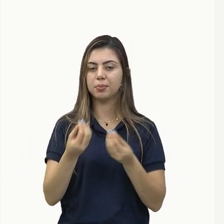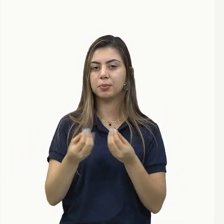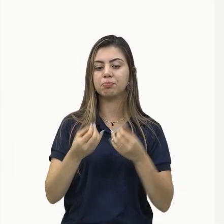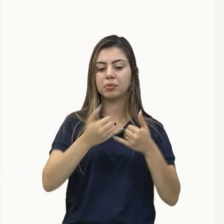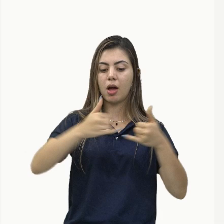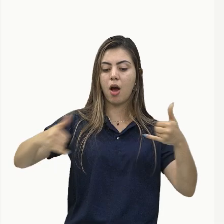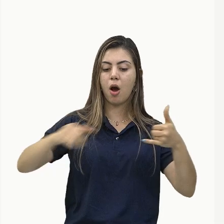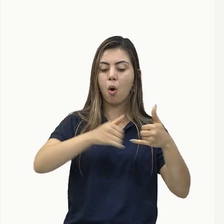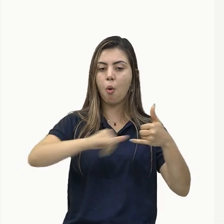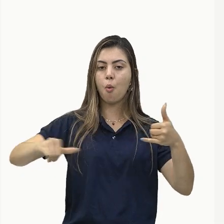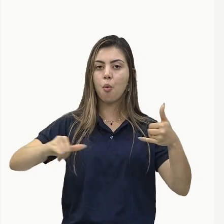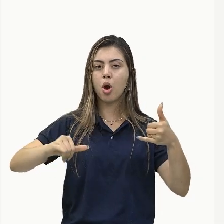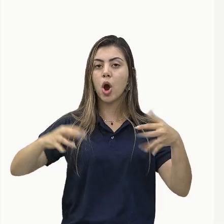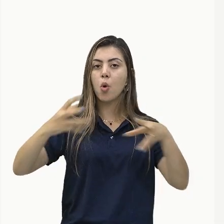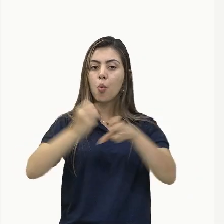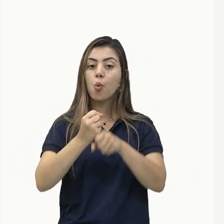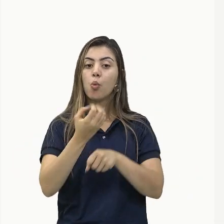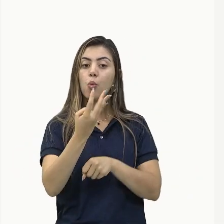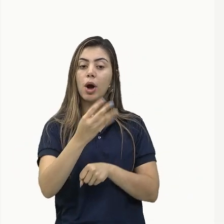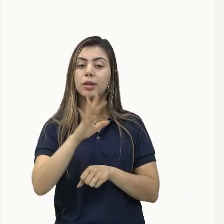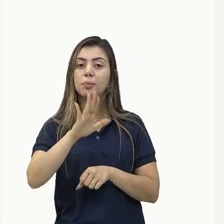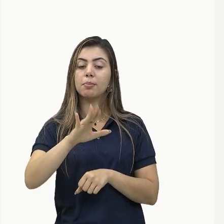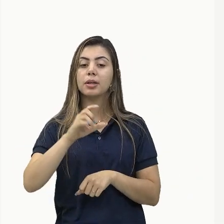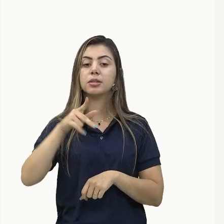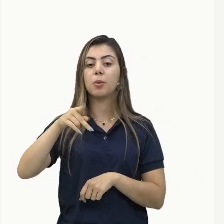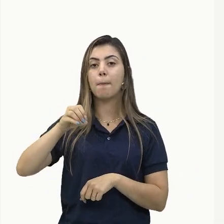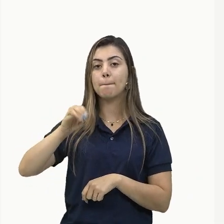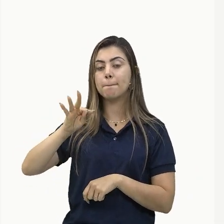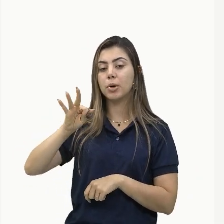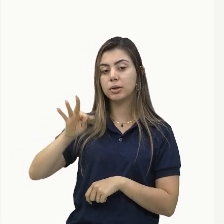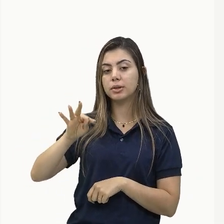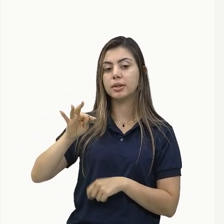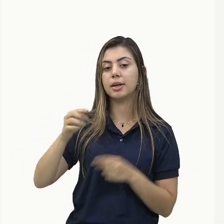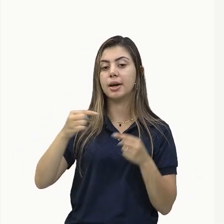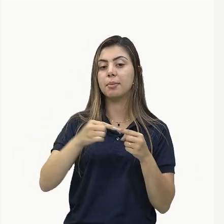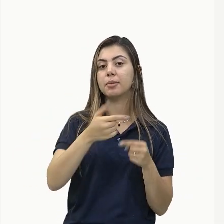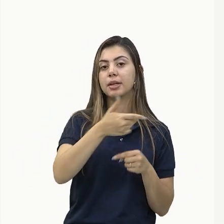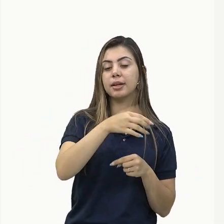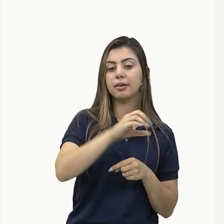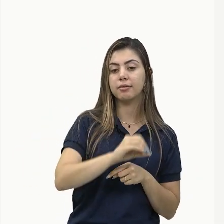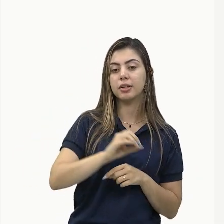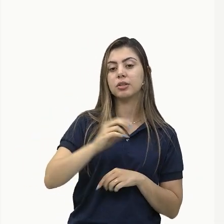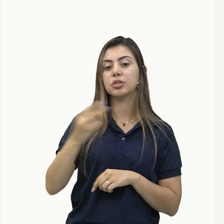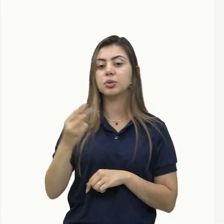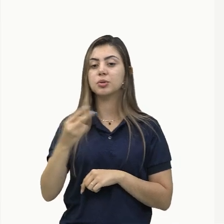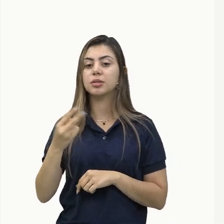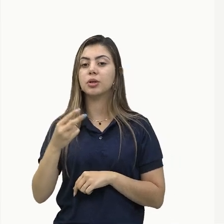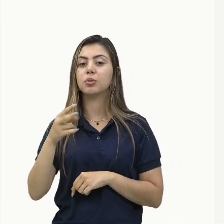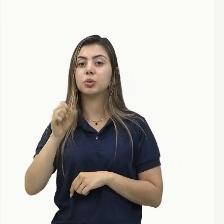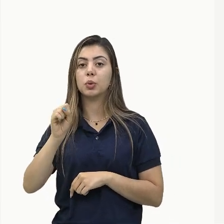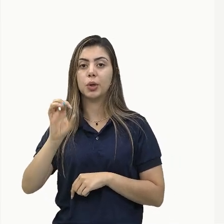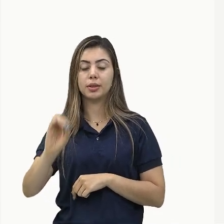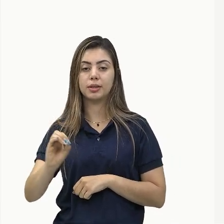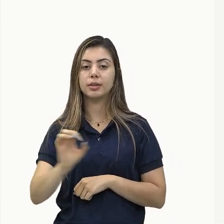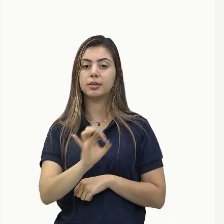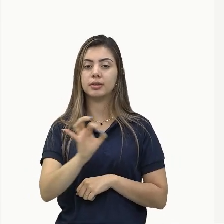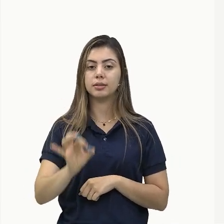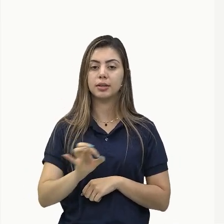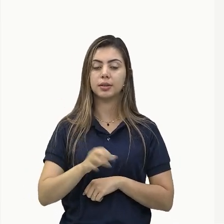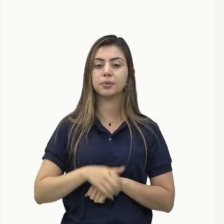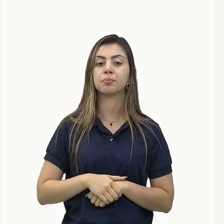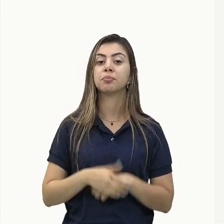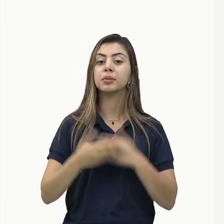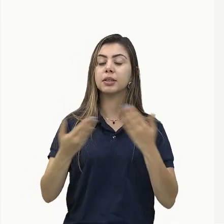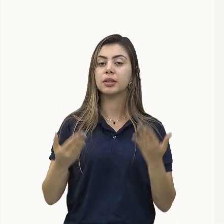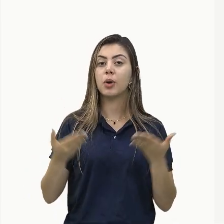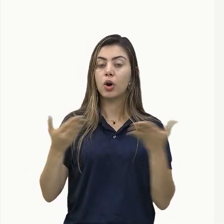é 4 amperes, mas a diferença de potencial no primeiro é 20 e no segundo é 80. Finalmente, a